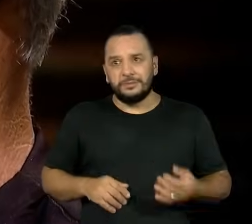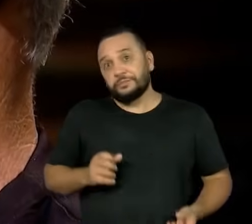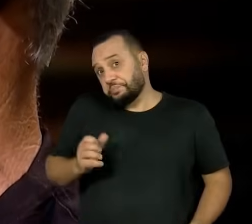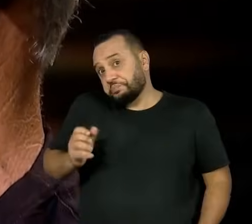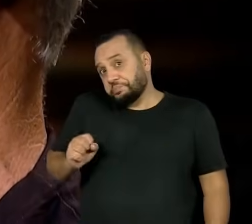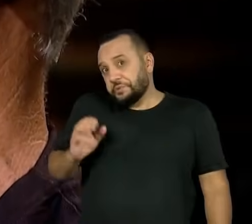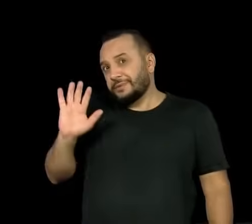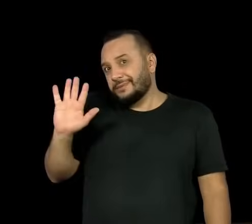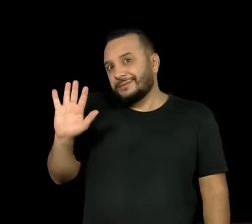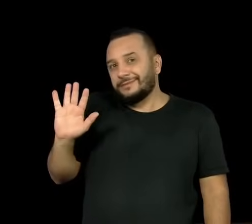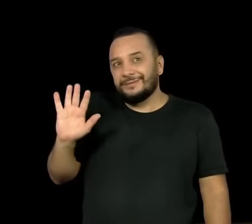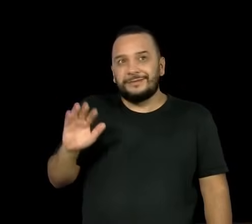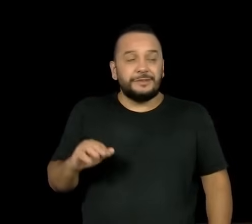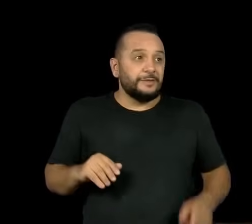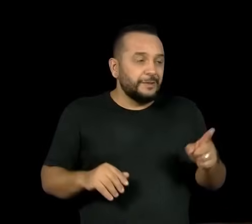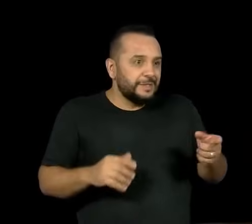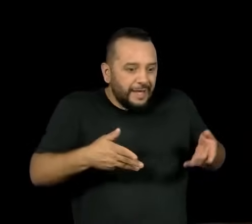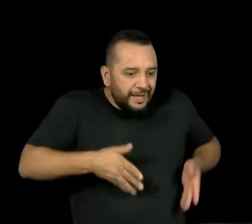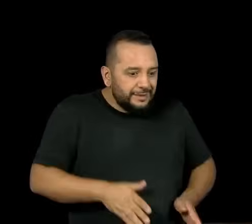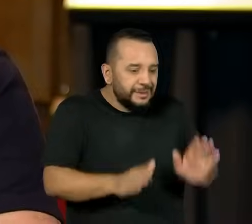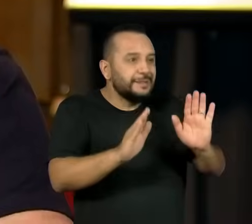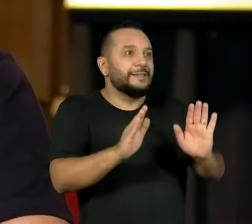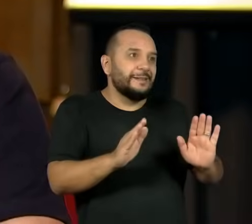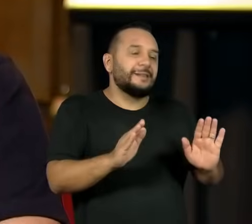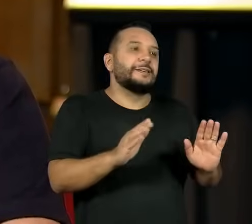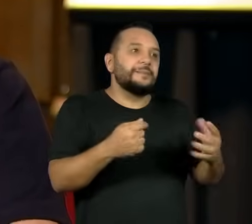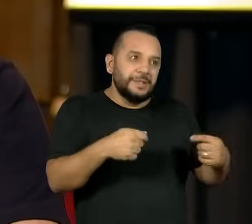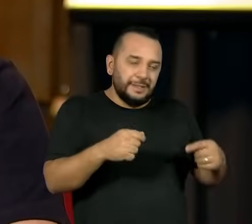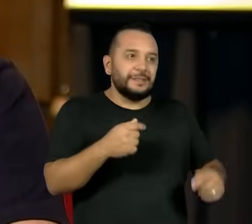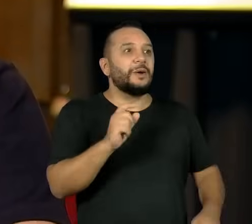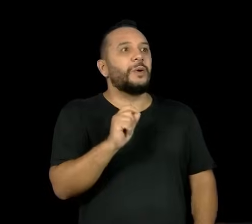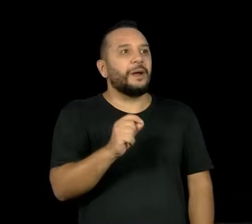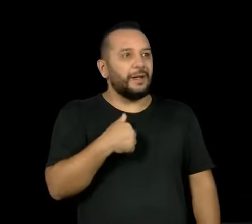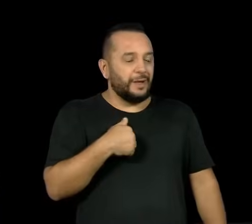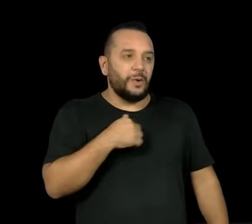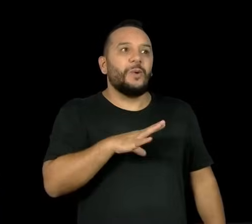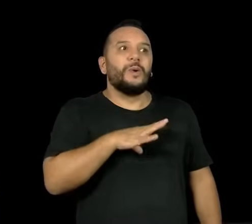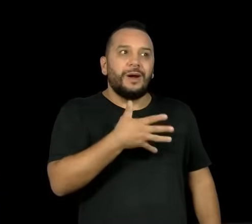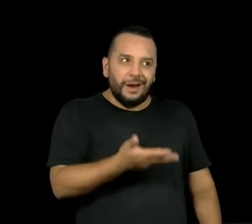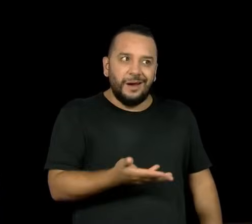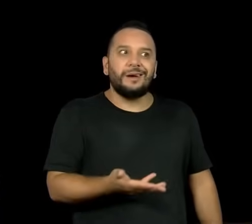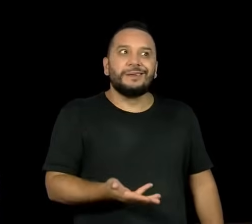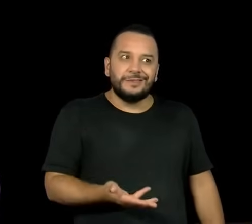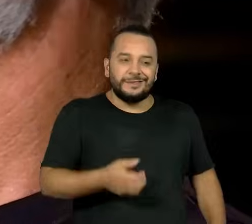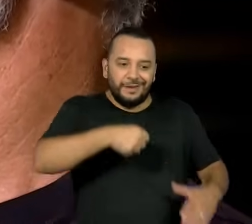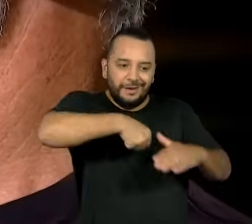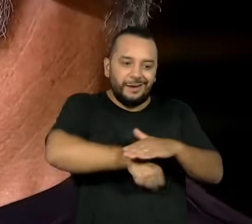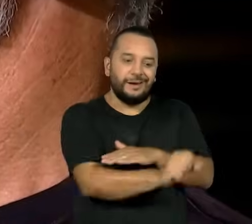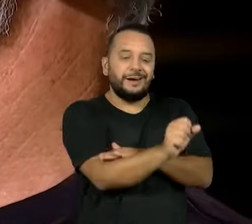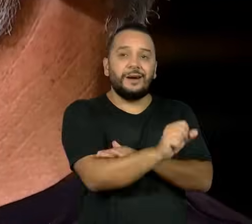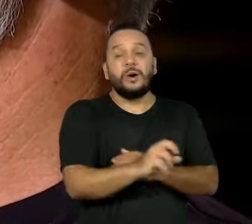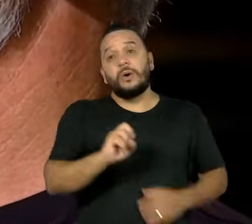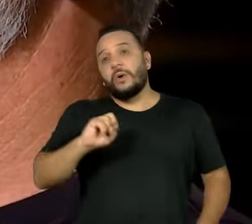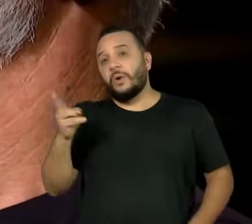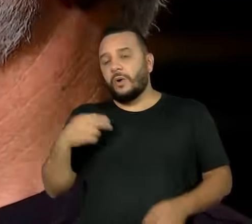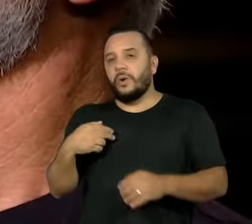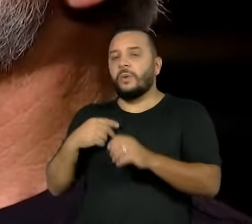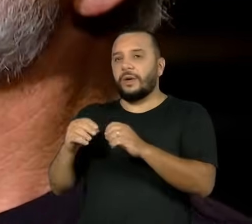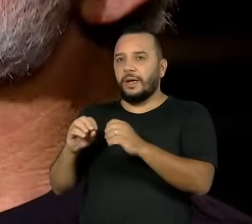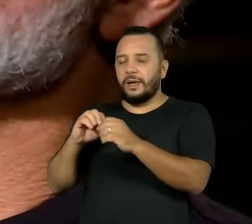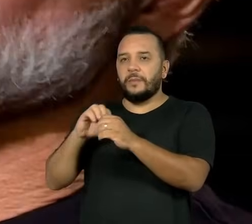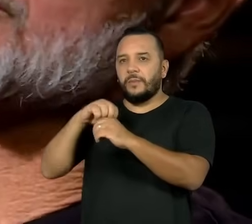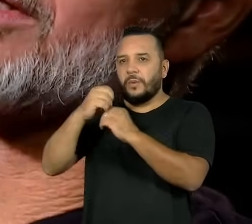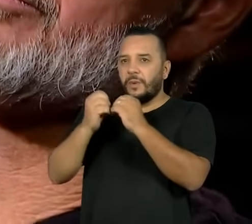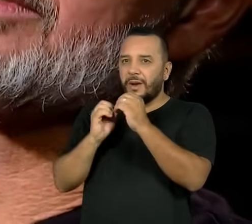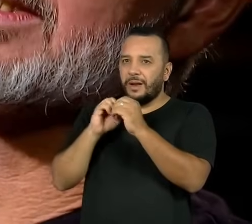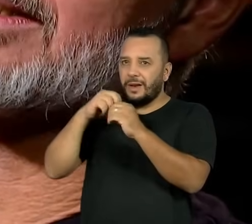ser. Porque na hora que você vai nascer, eu acho que você precisa de uma boa dose, né, para Ou en- sair dali, né? Ou então é uma molécula que tem uma característica de